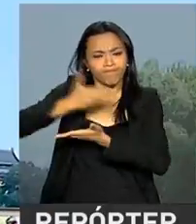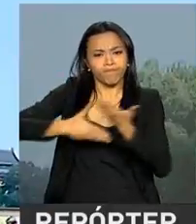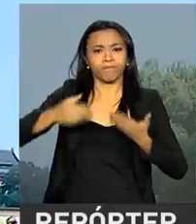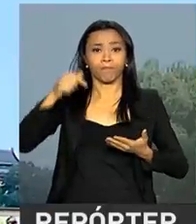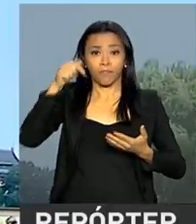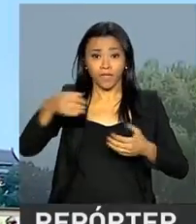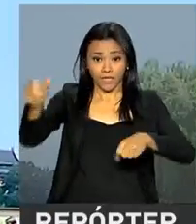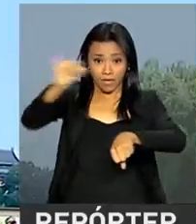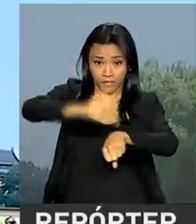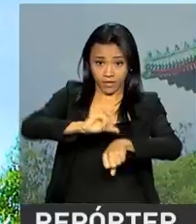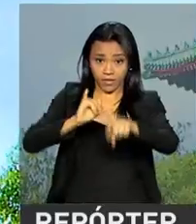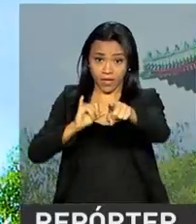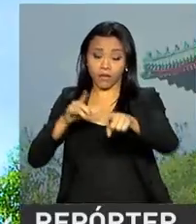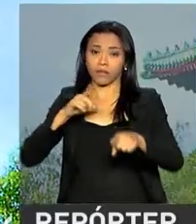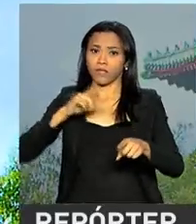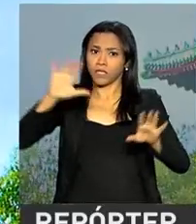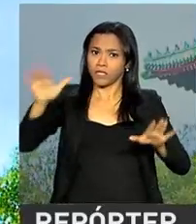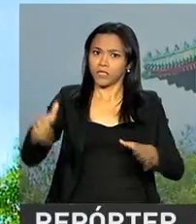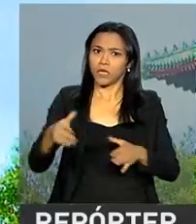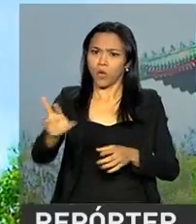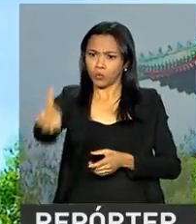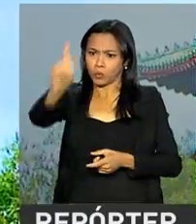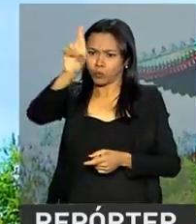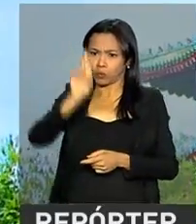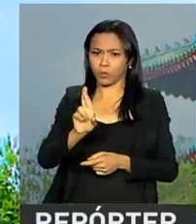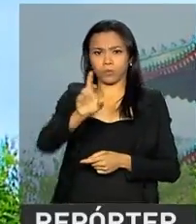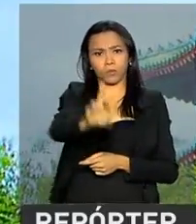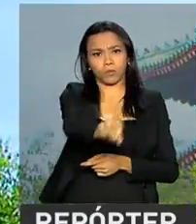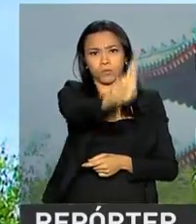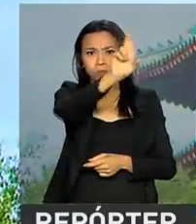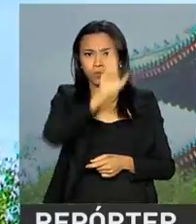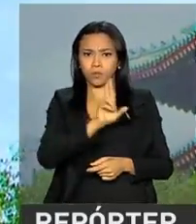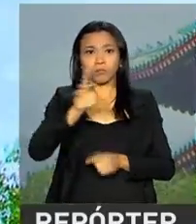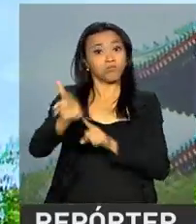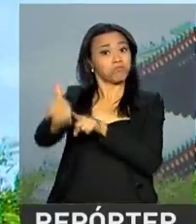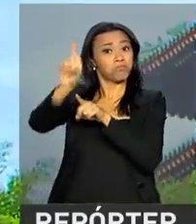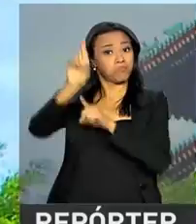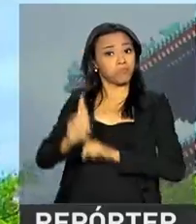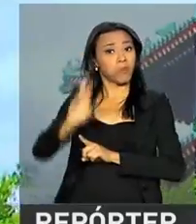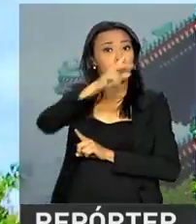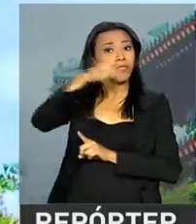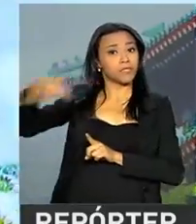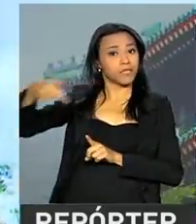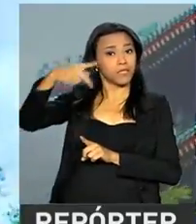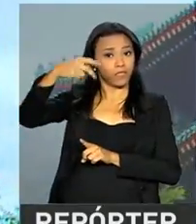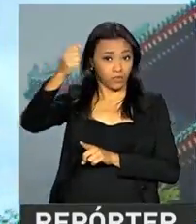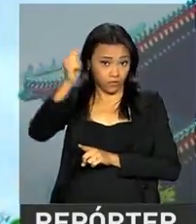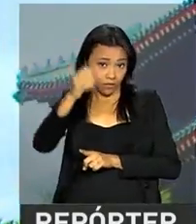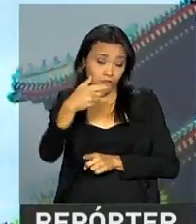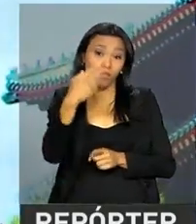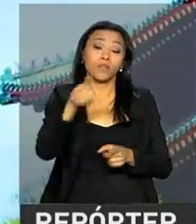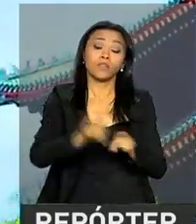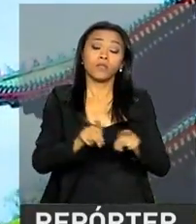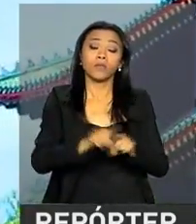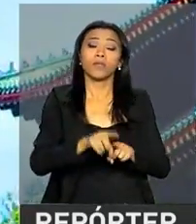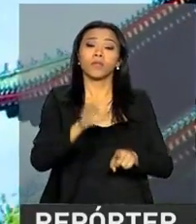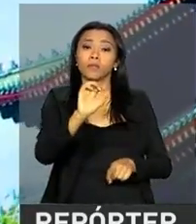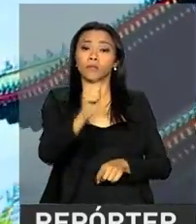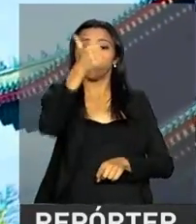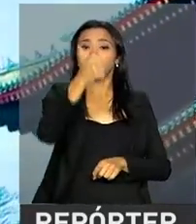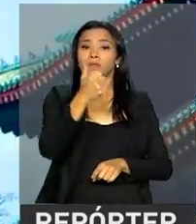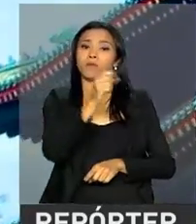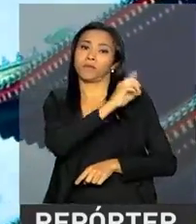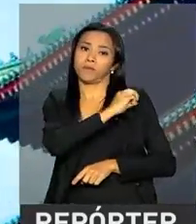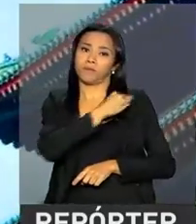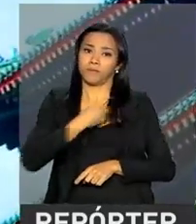vai ser recebido pelas principais autoridades do país como o presidente eo primeiro ministro está prevista ainda a assinatura